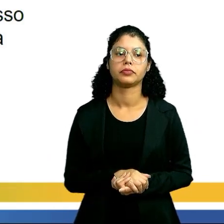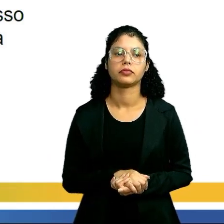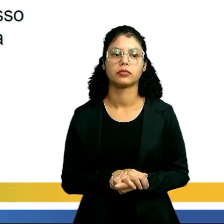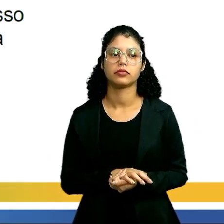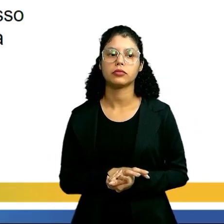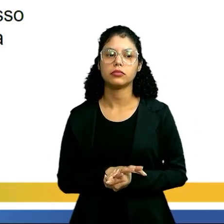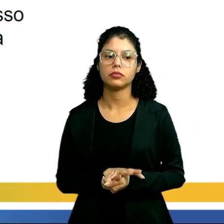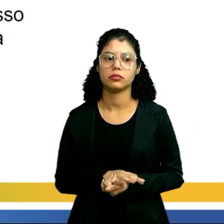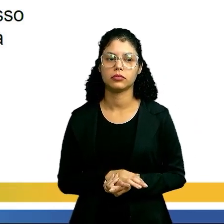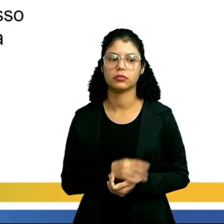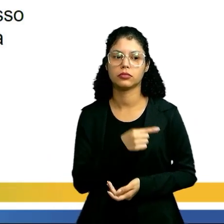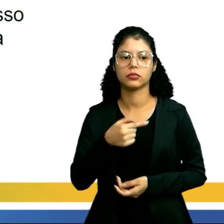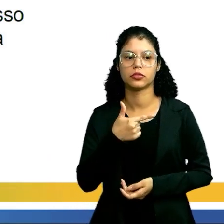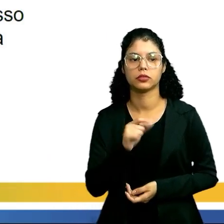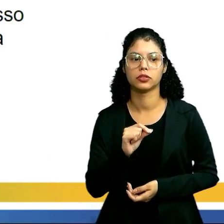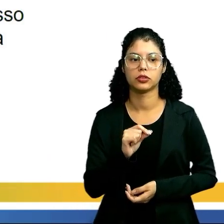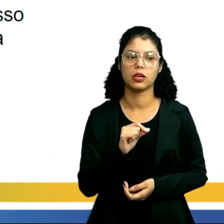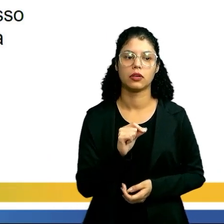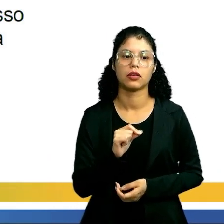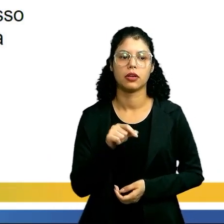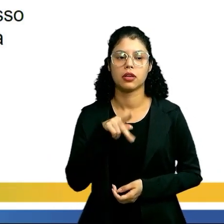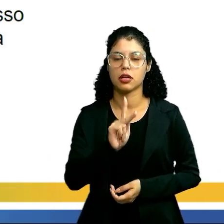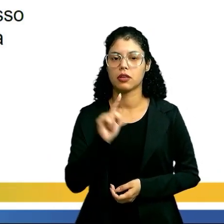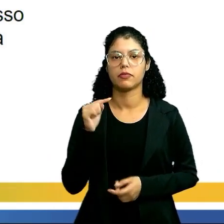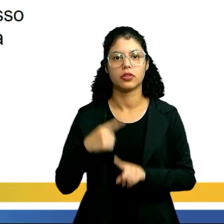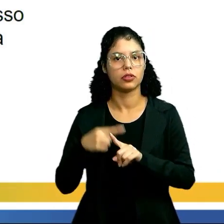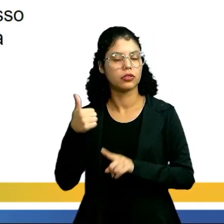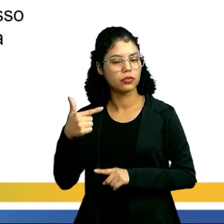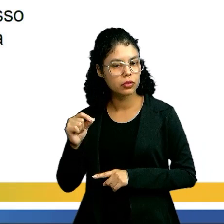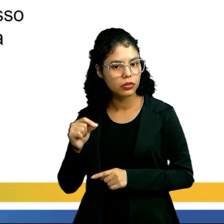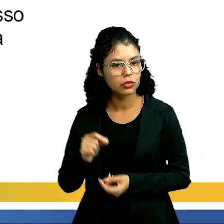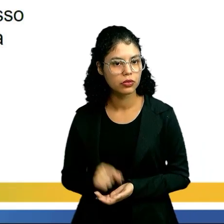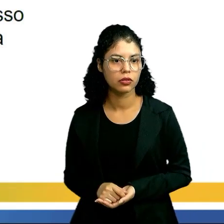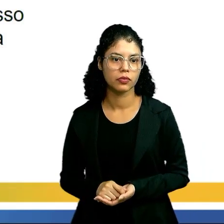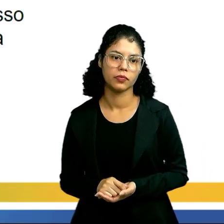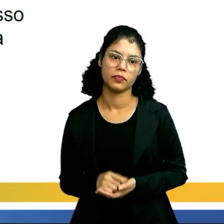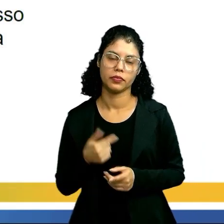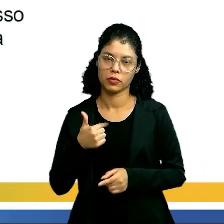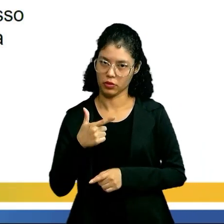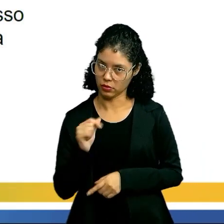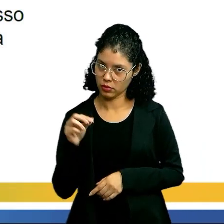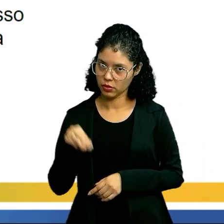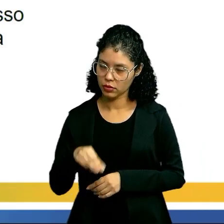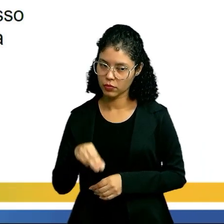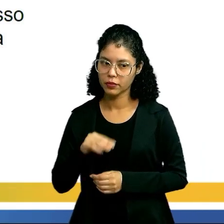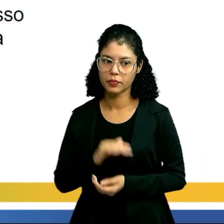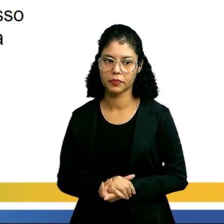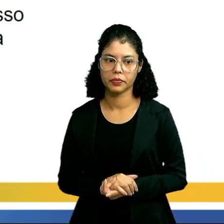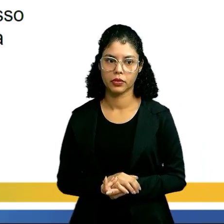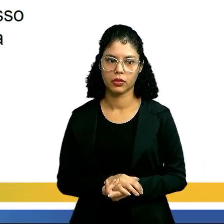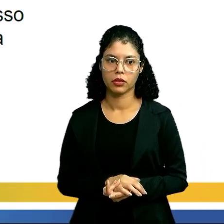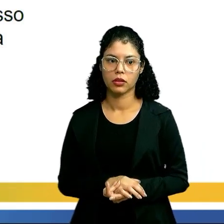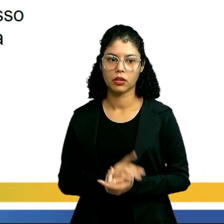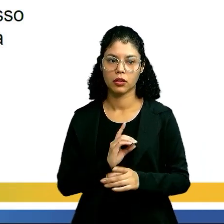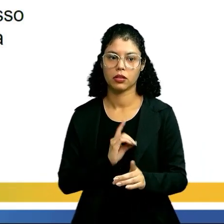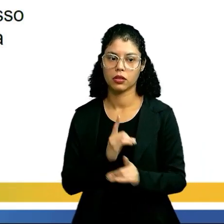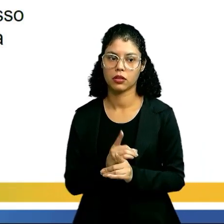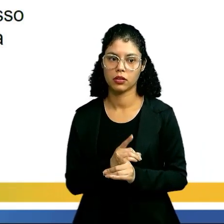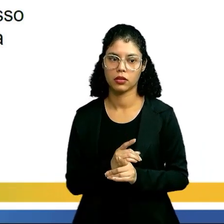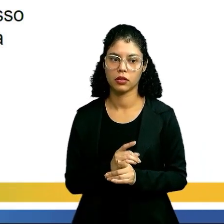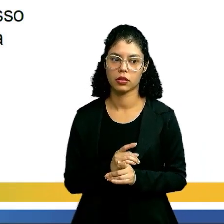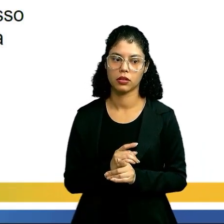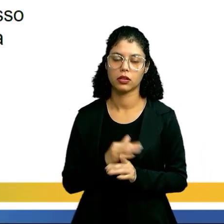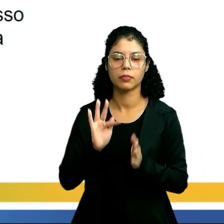igual a 30, menos 20 vezes E elevado a menos K, 20, porque, ó, 20 minutos é o Tzinho. Eu vou encontrar